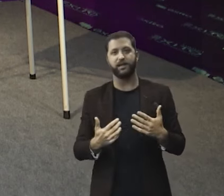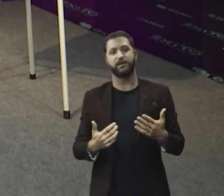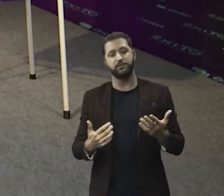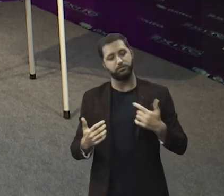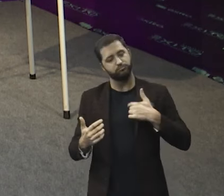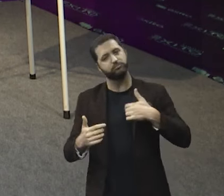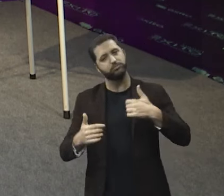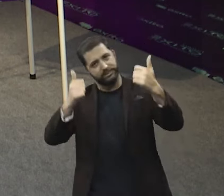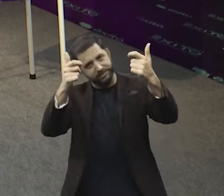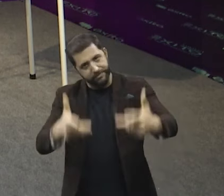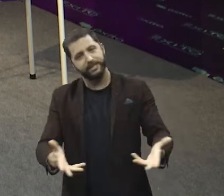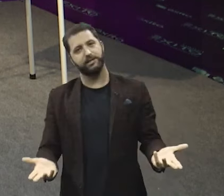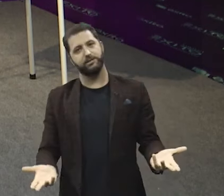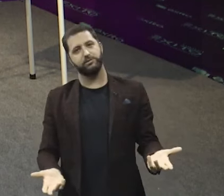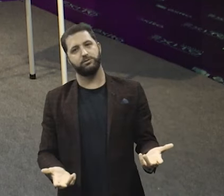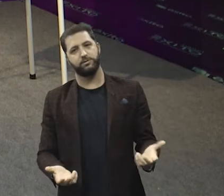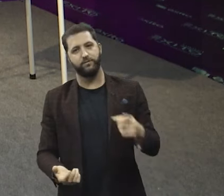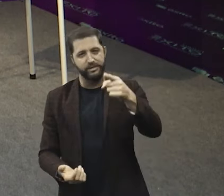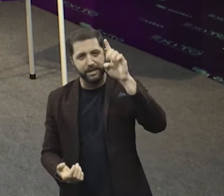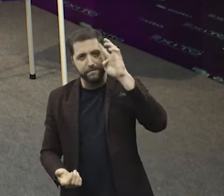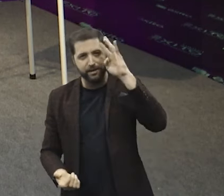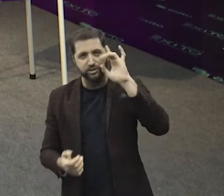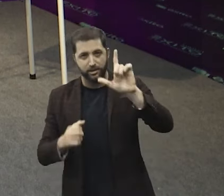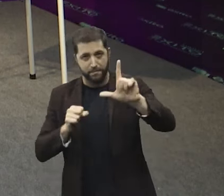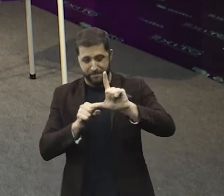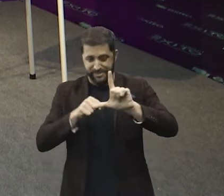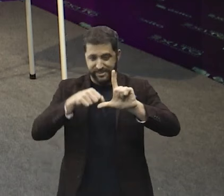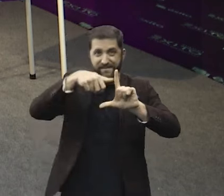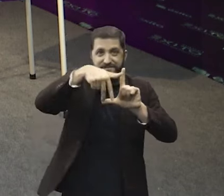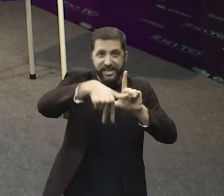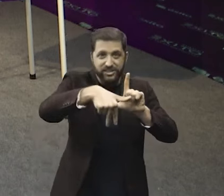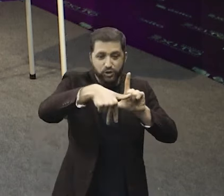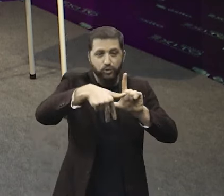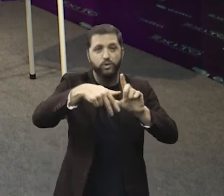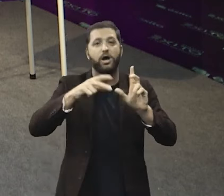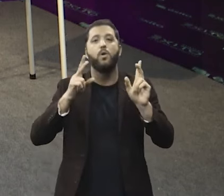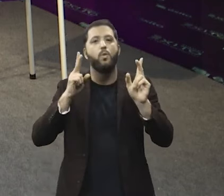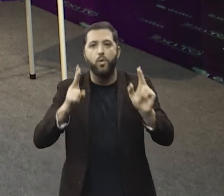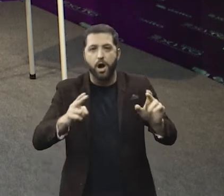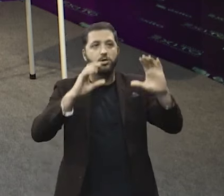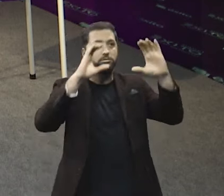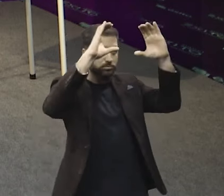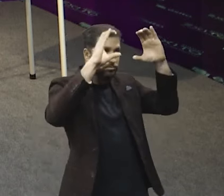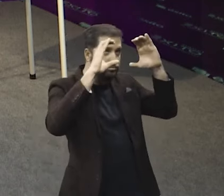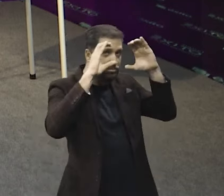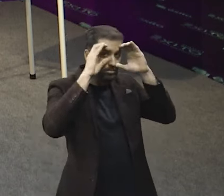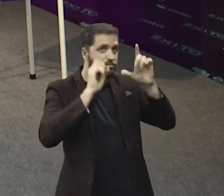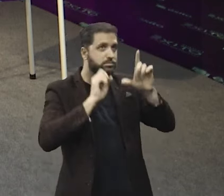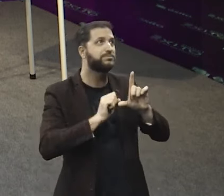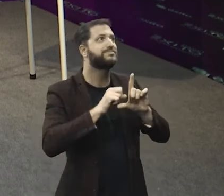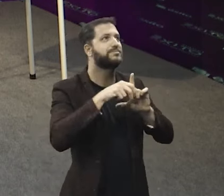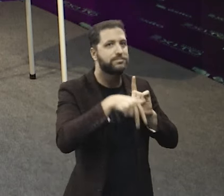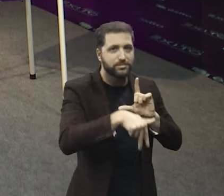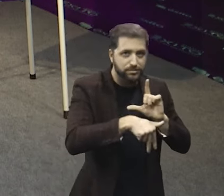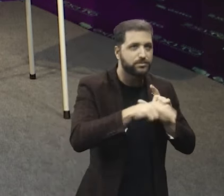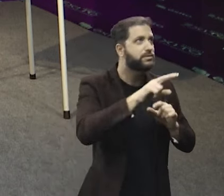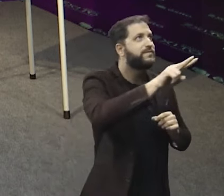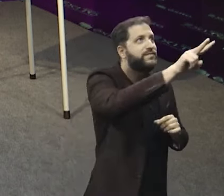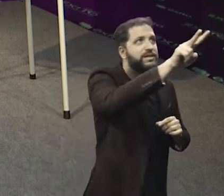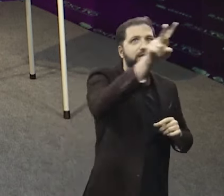que metaverso é exatamente uma realidade virtual em 3D aonde você vai usar de equipamento